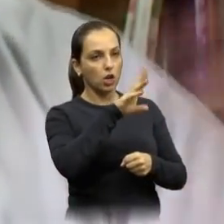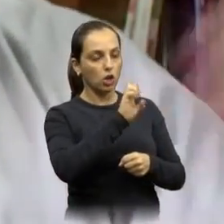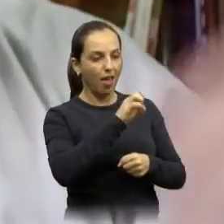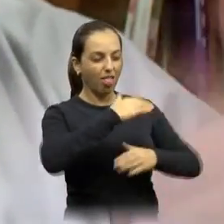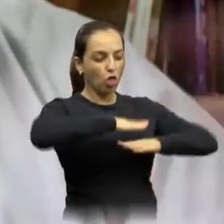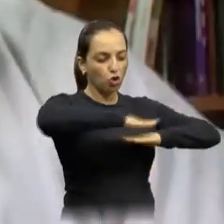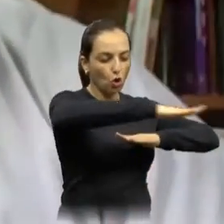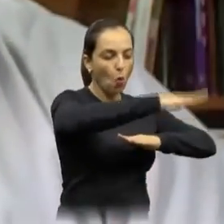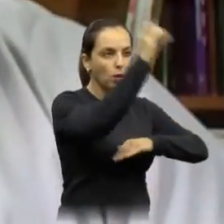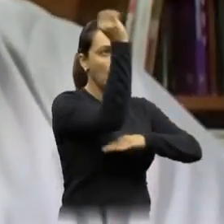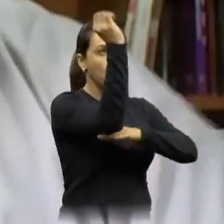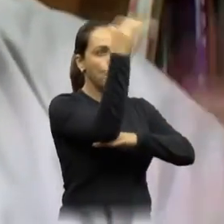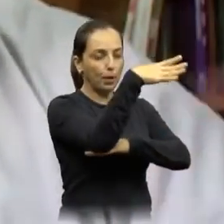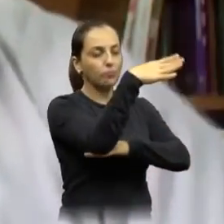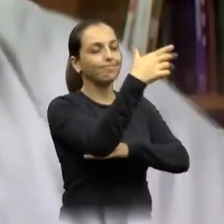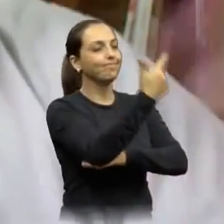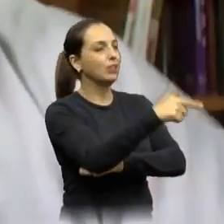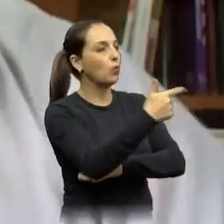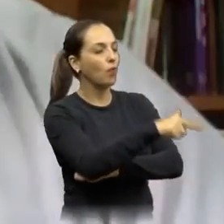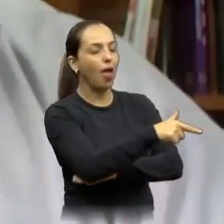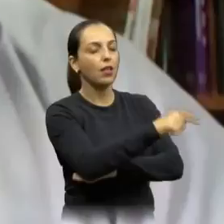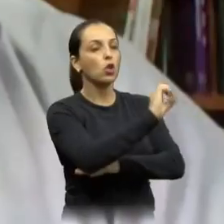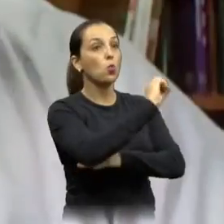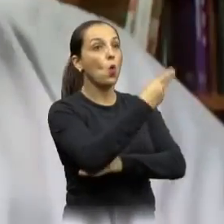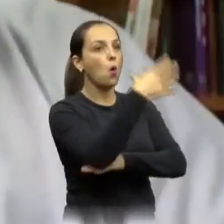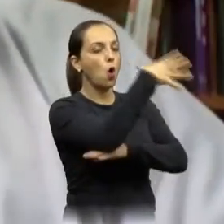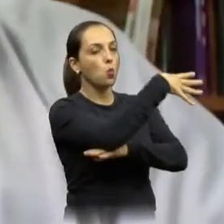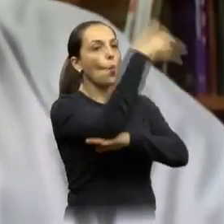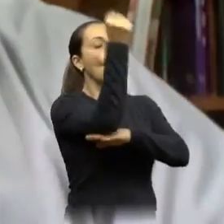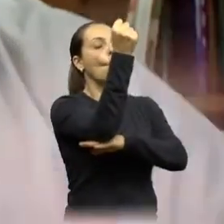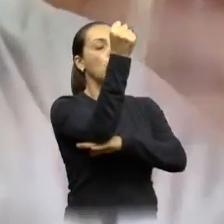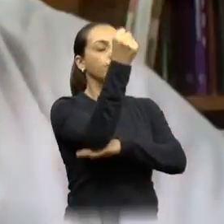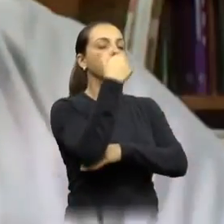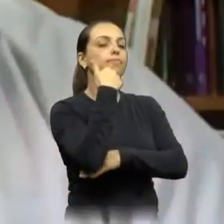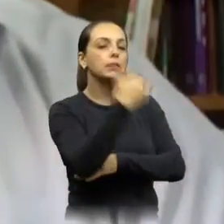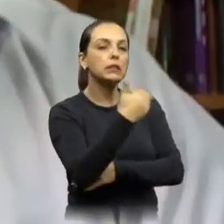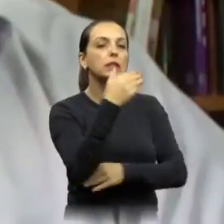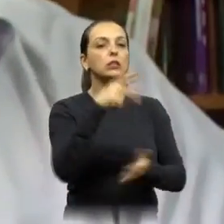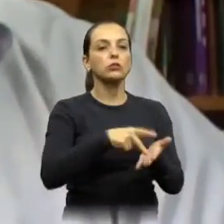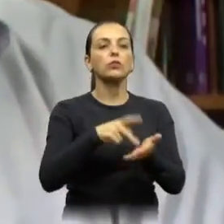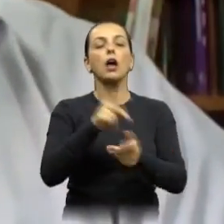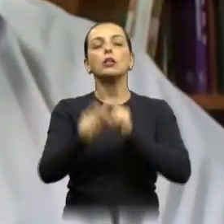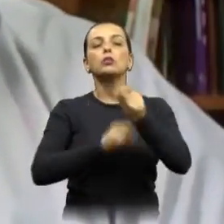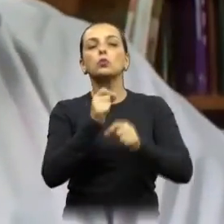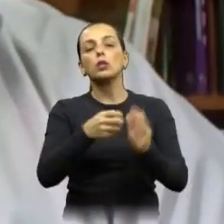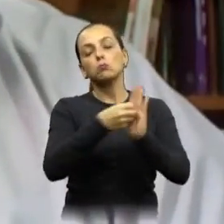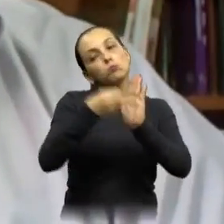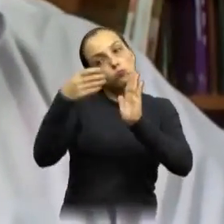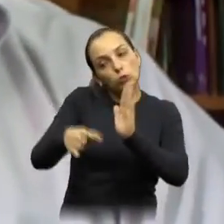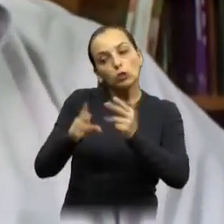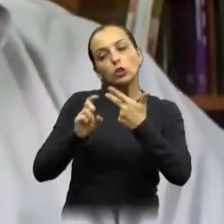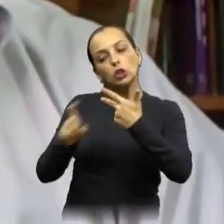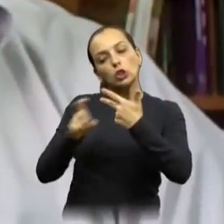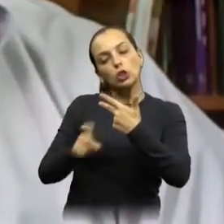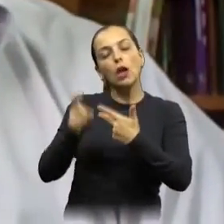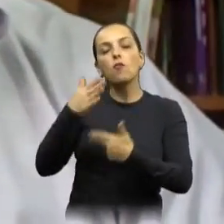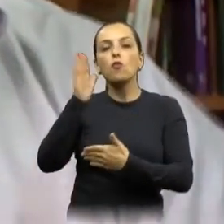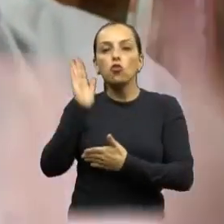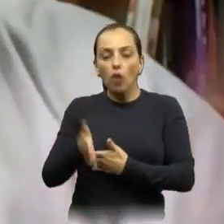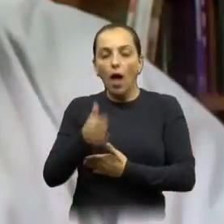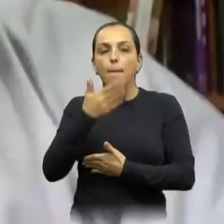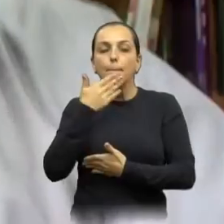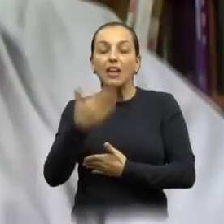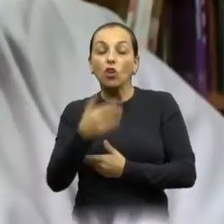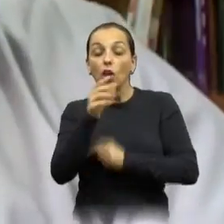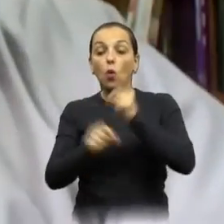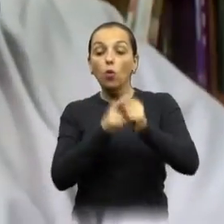não tem iluminação. Ou a iluminação está queimada, ainda faltam postes. Então, gostaria de pedir aí, a gente já fez indicações do executivo, pedir um olhar